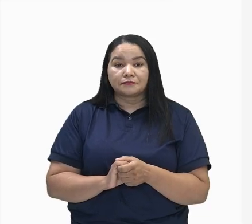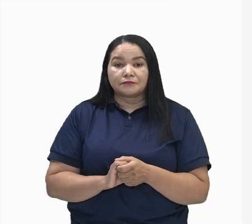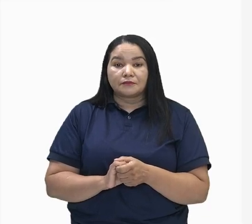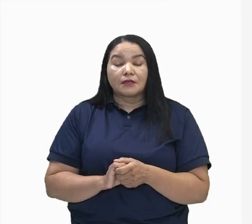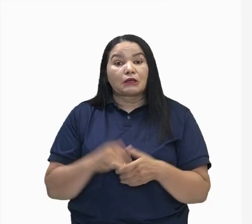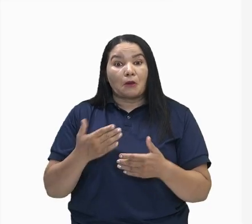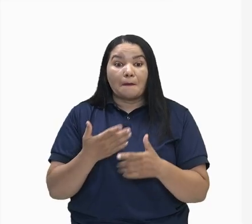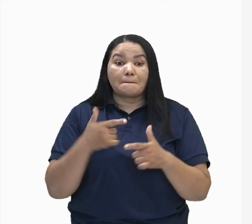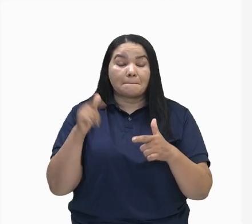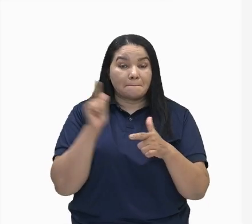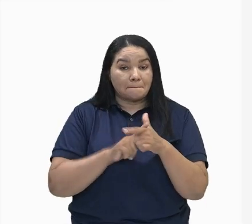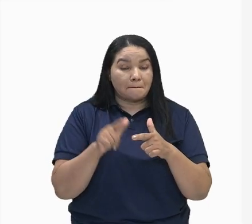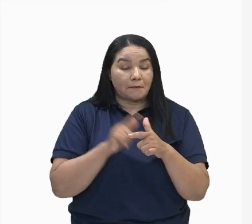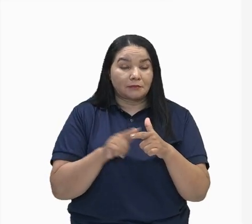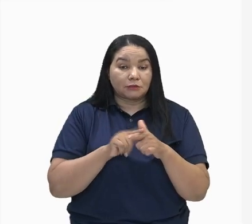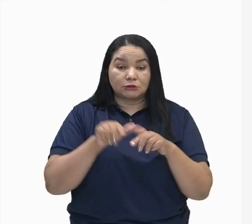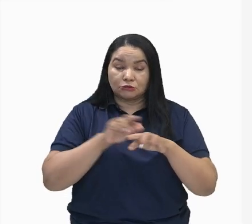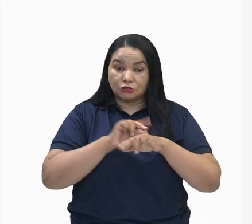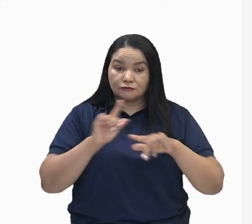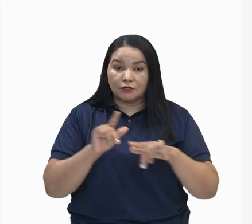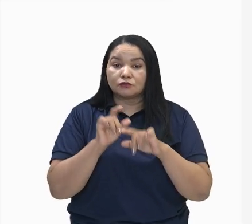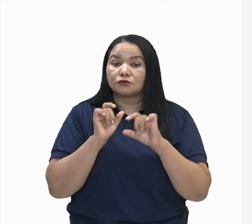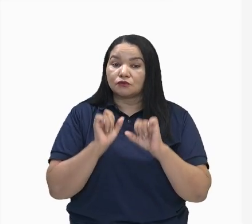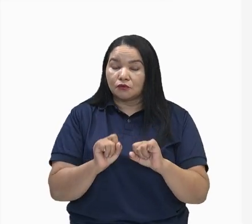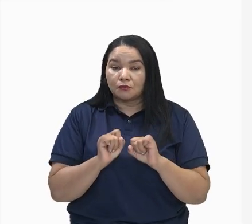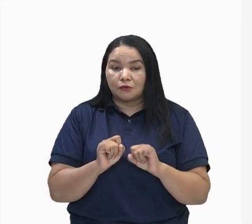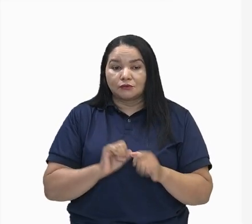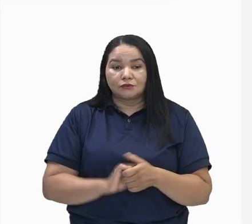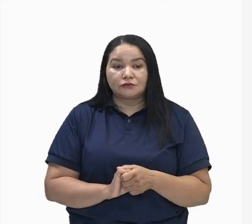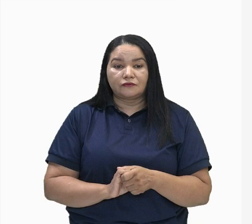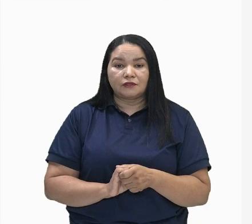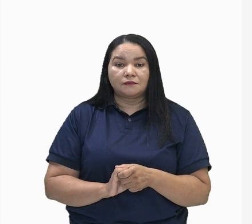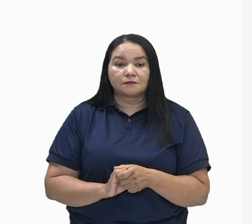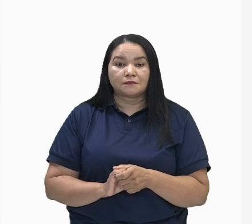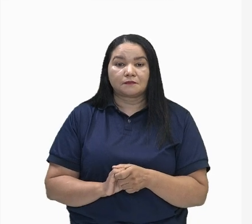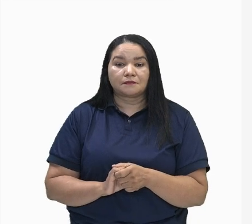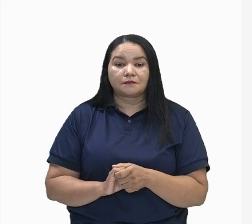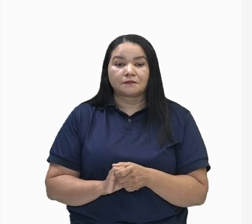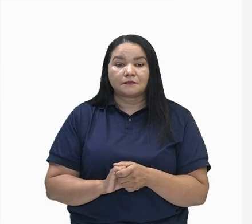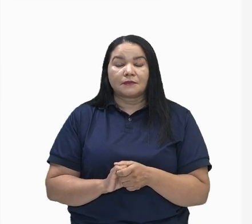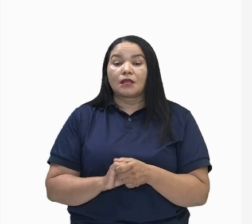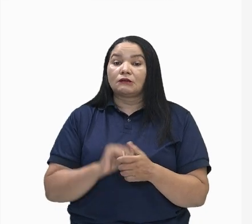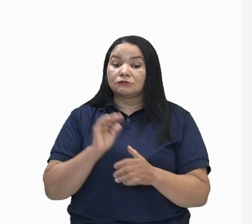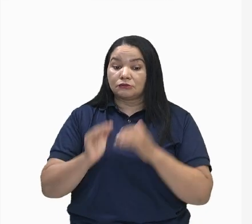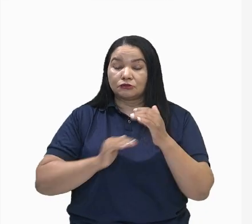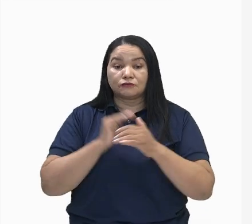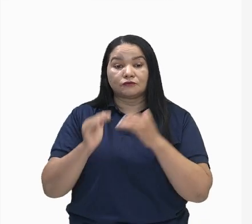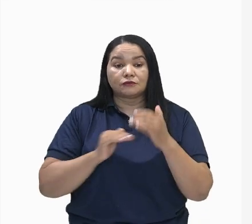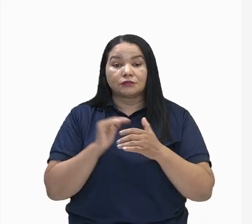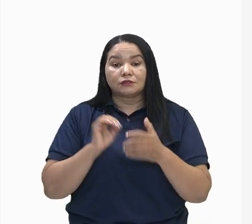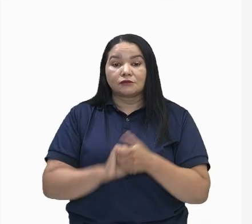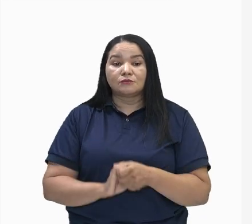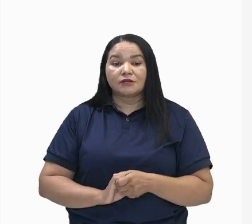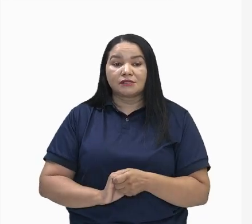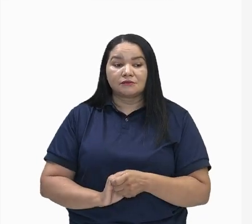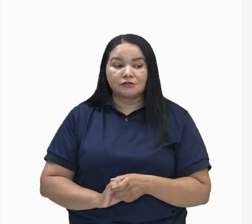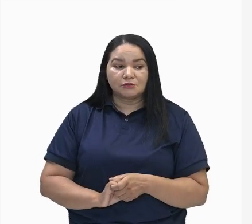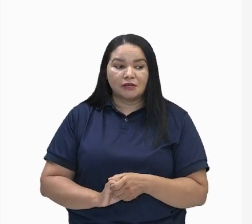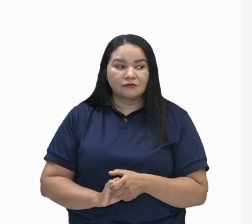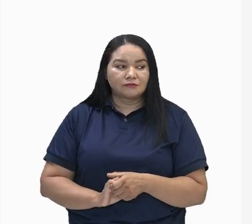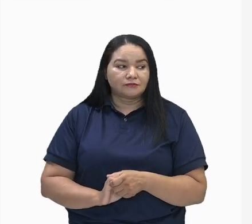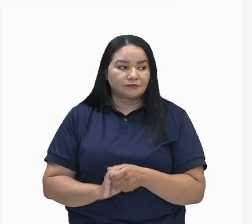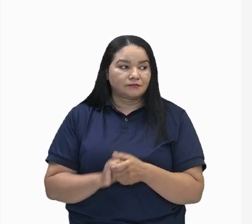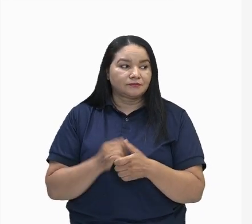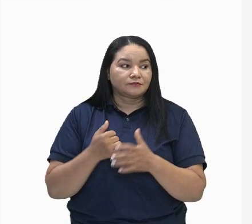ter malformações, pode até mesmo ter uma chance maior de desenvolver a síndrome de Down. Isso tudo, né,